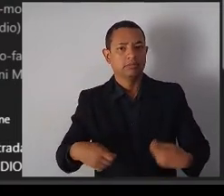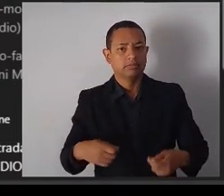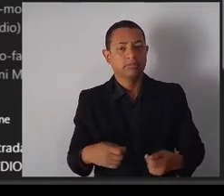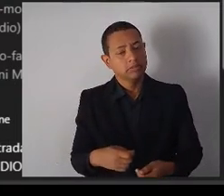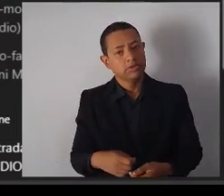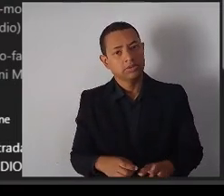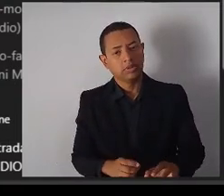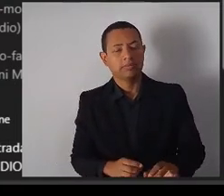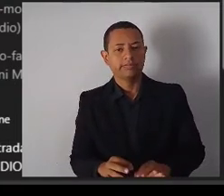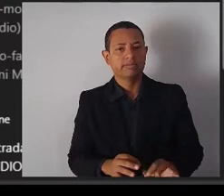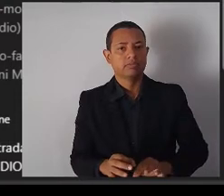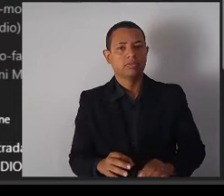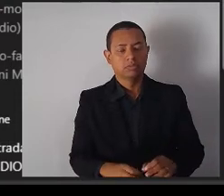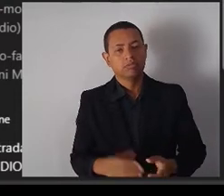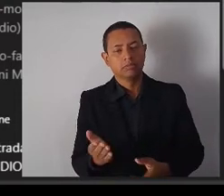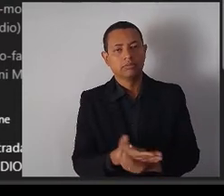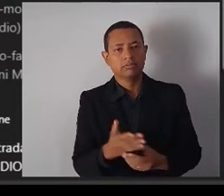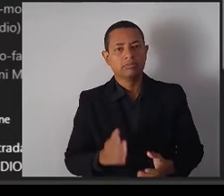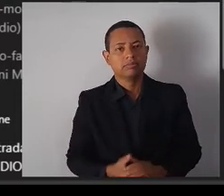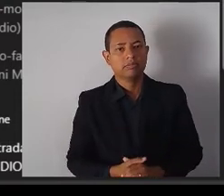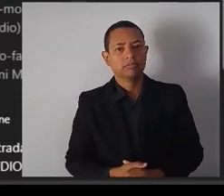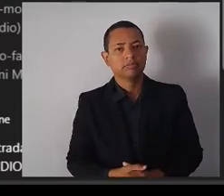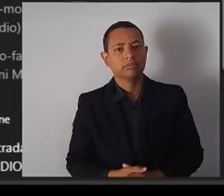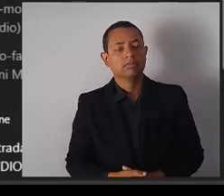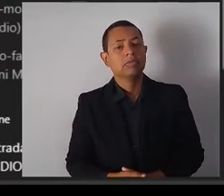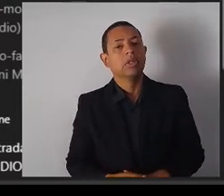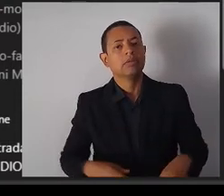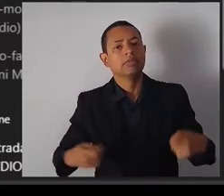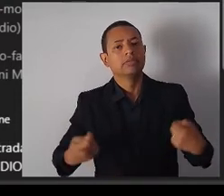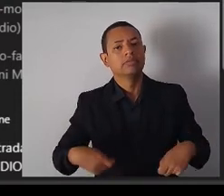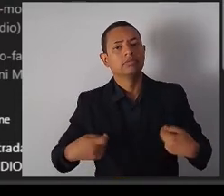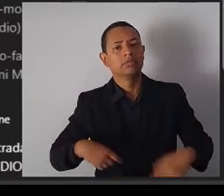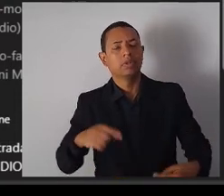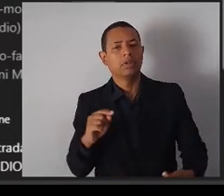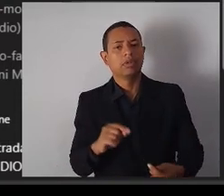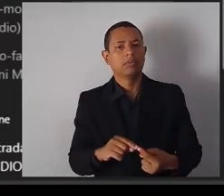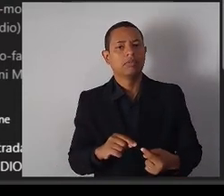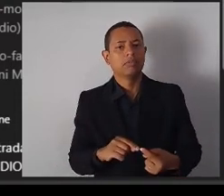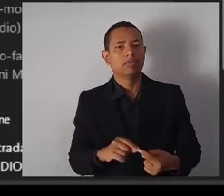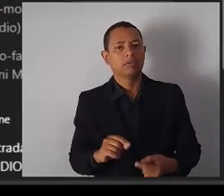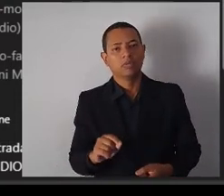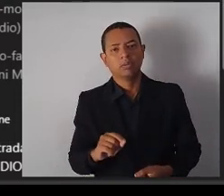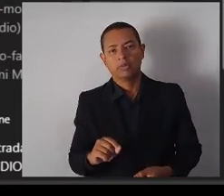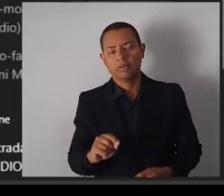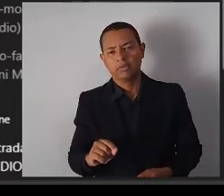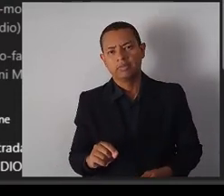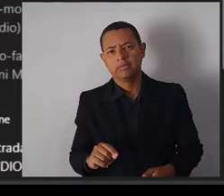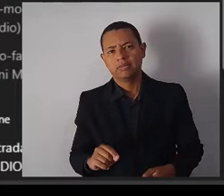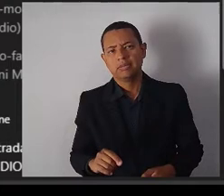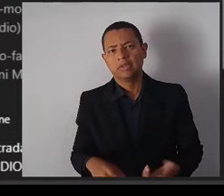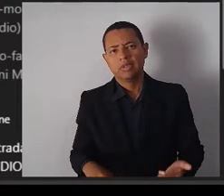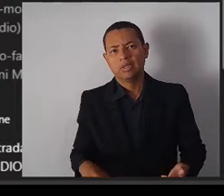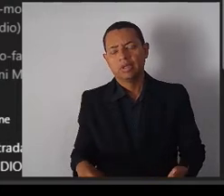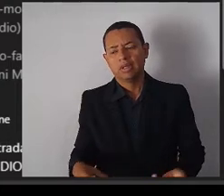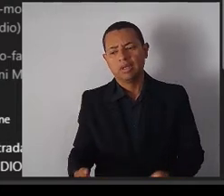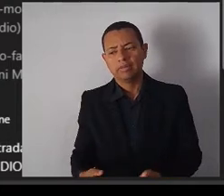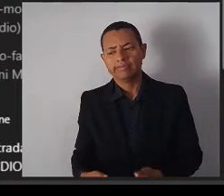processo. A necessidade ela se configura ali com a questão, Vossa Excelência bem sabe, um litígio. É aí que eu vou buscar aquele litígio ali